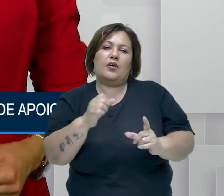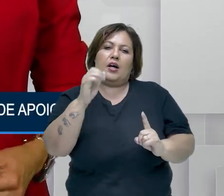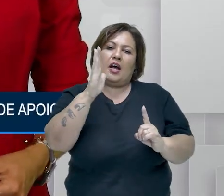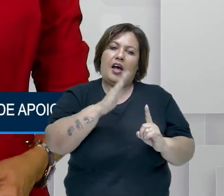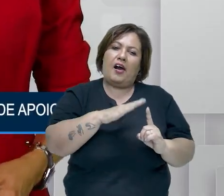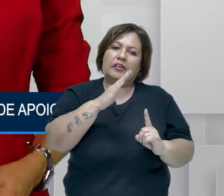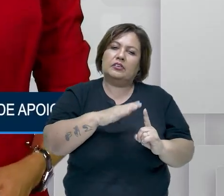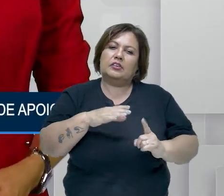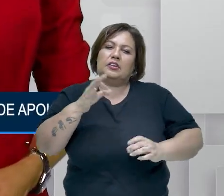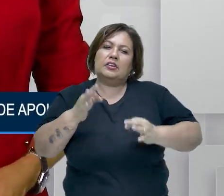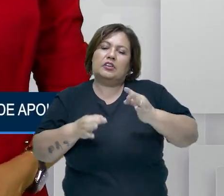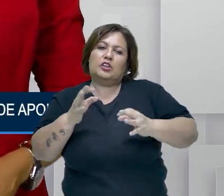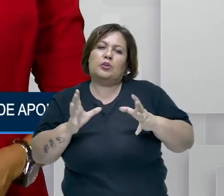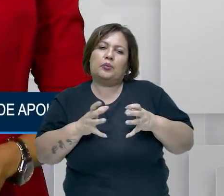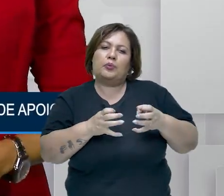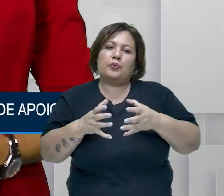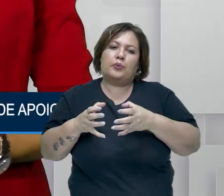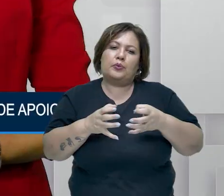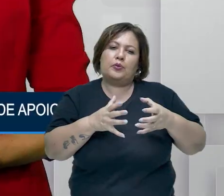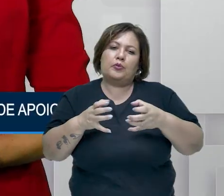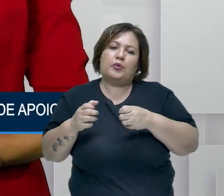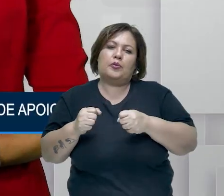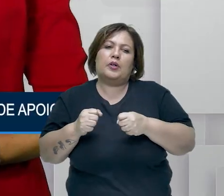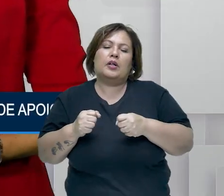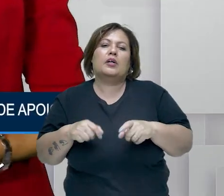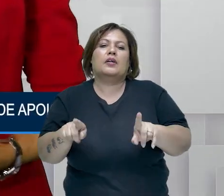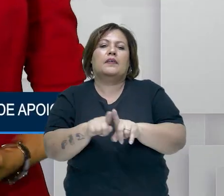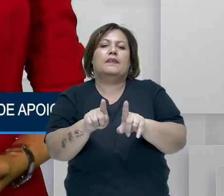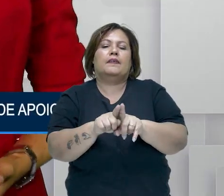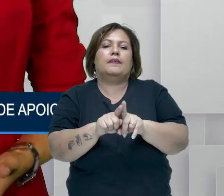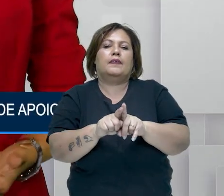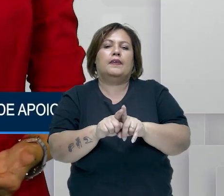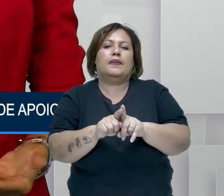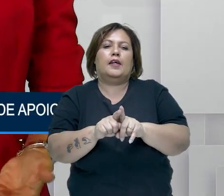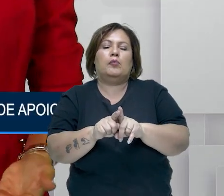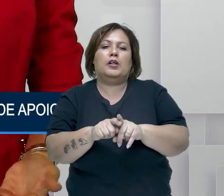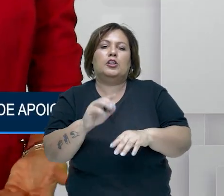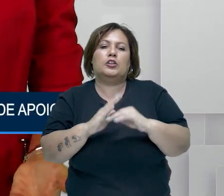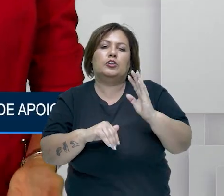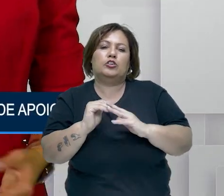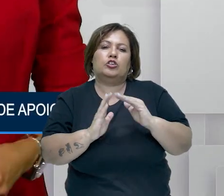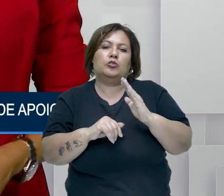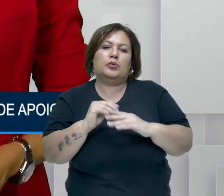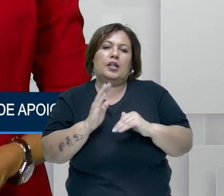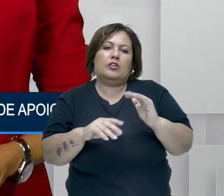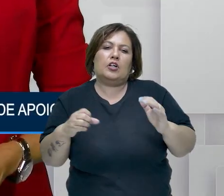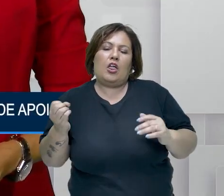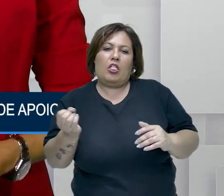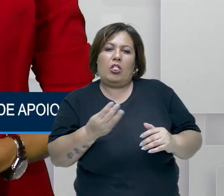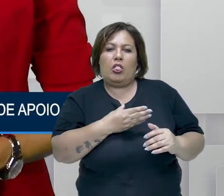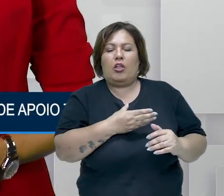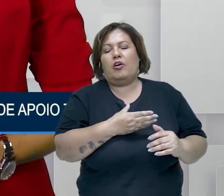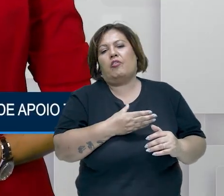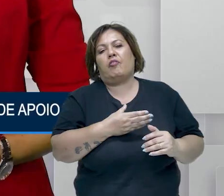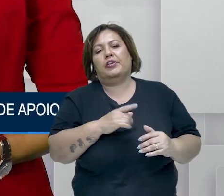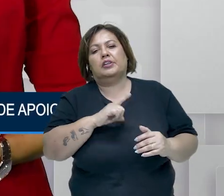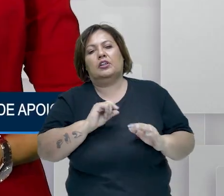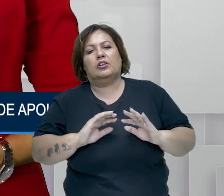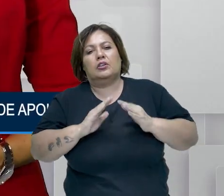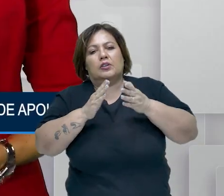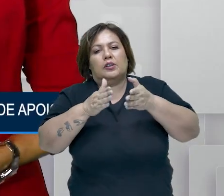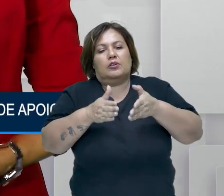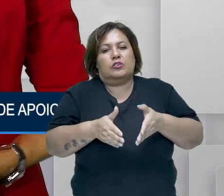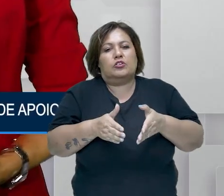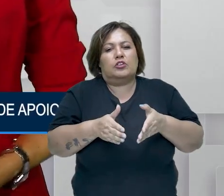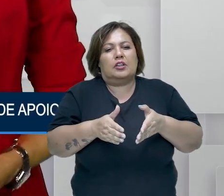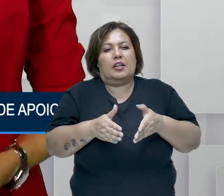centros judiciários de solução de conflitos e cidadania e a núcleos de práticas restaurativas, além de atuação